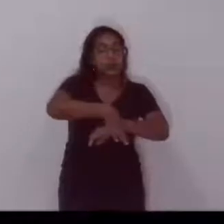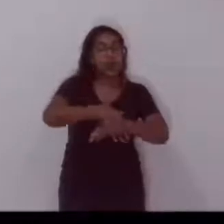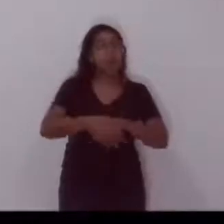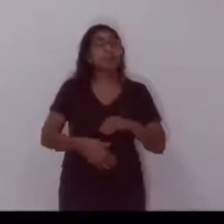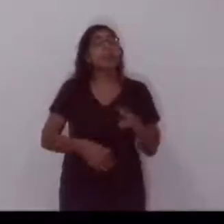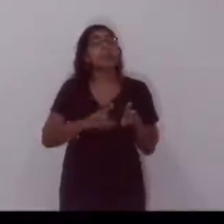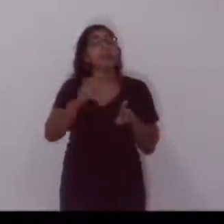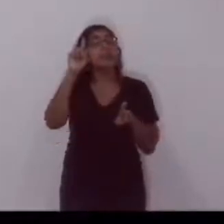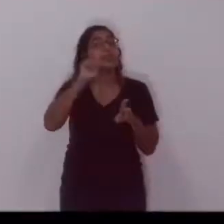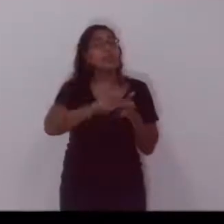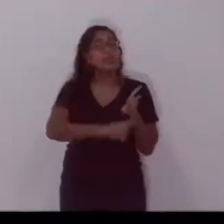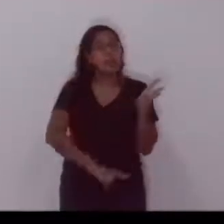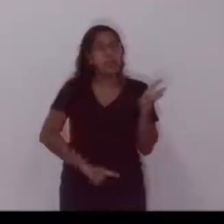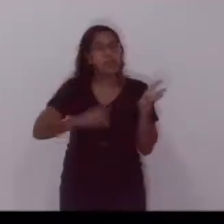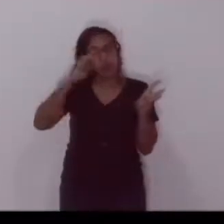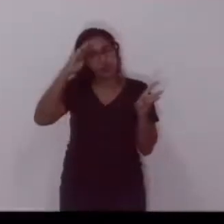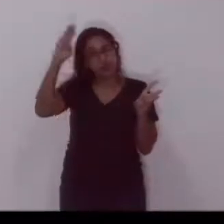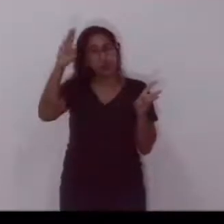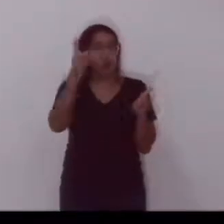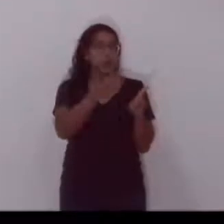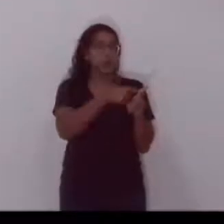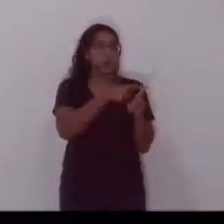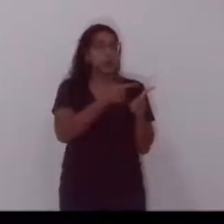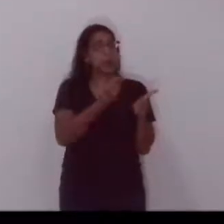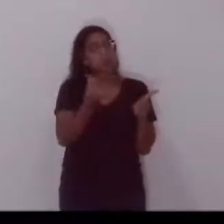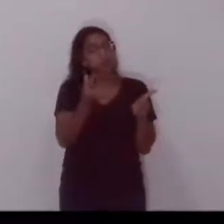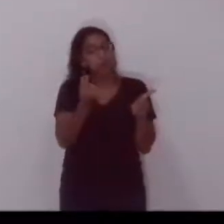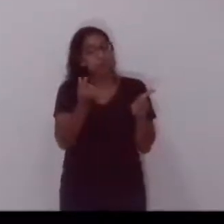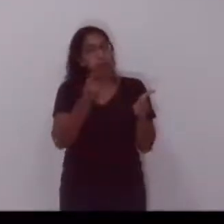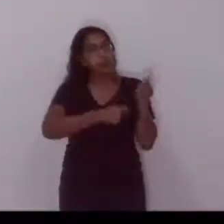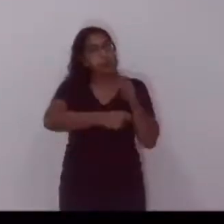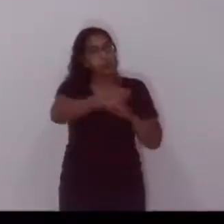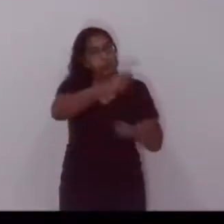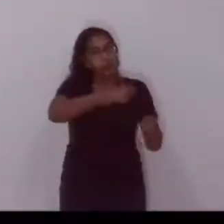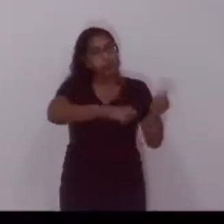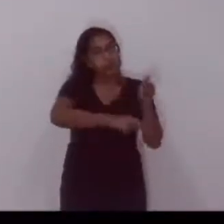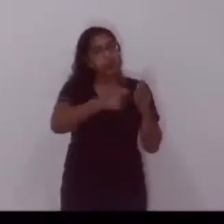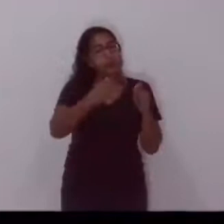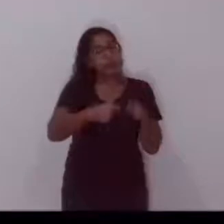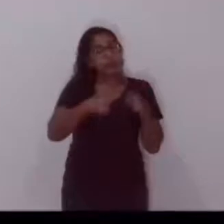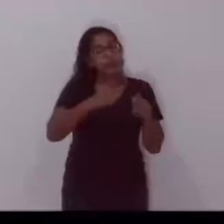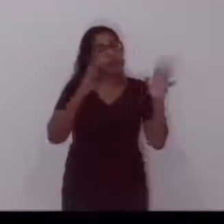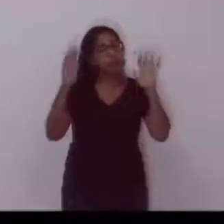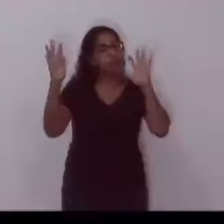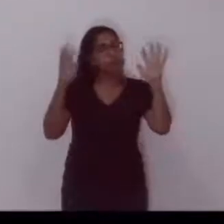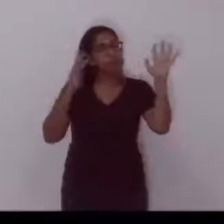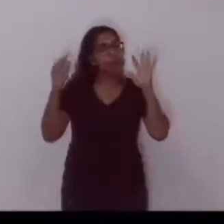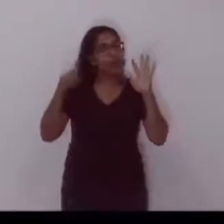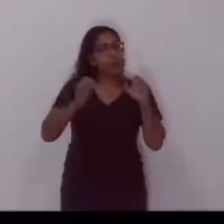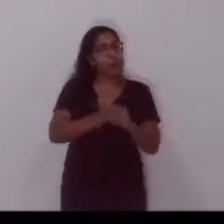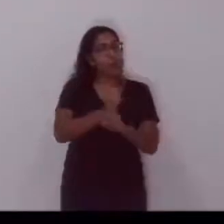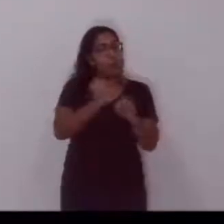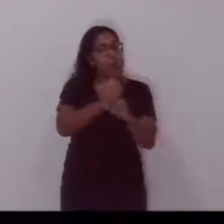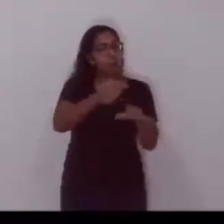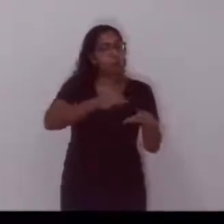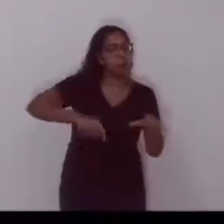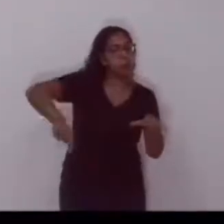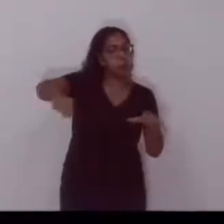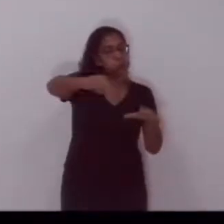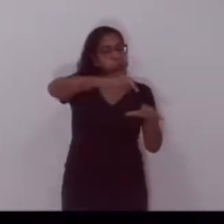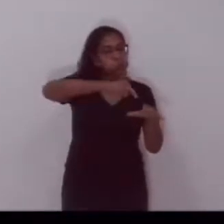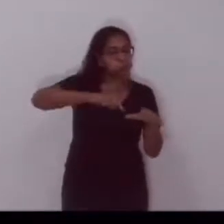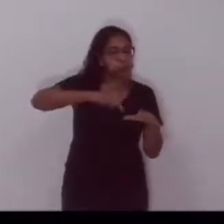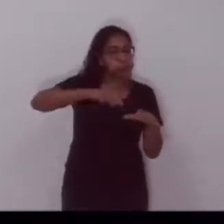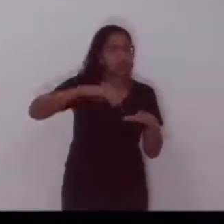o principal, não é? Que é o custo econômico. É importante a gente levar em consideração, antes de fazer rotatória, o custo que